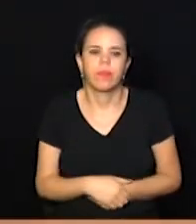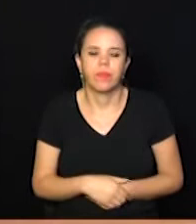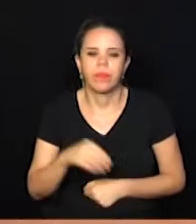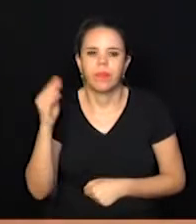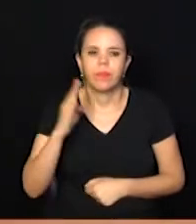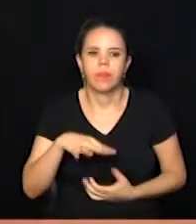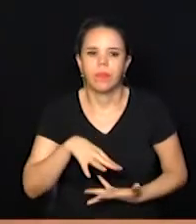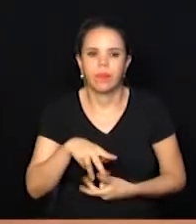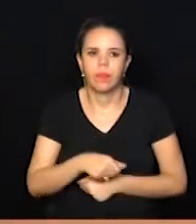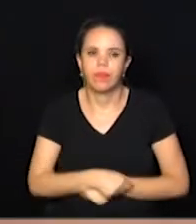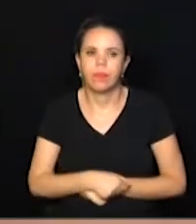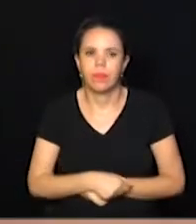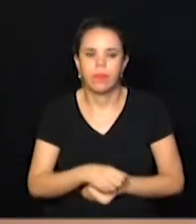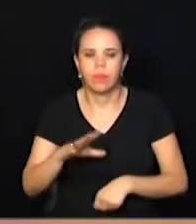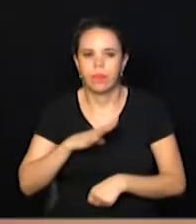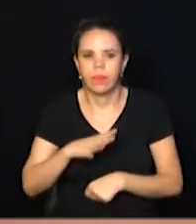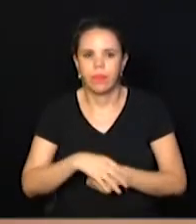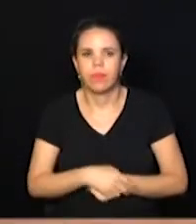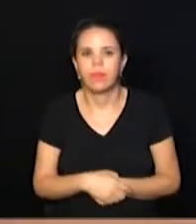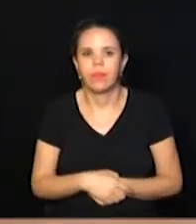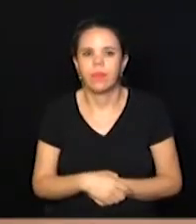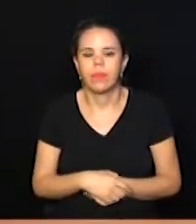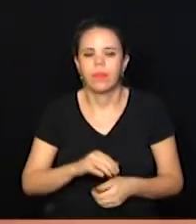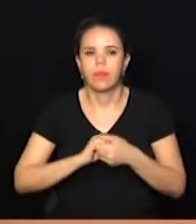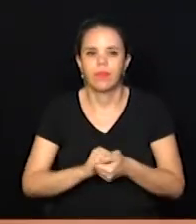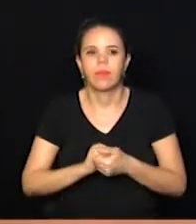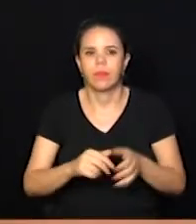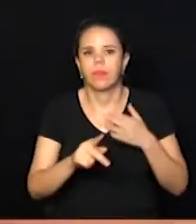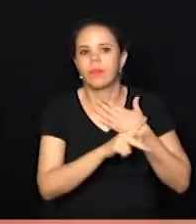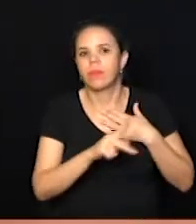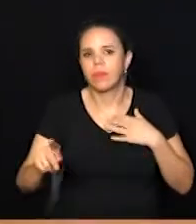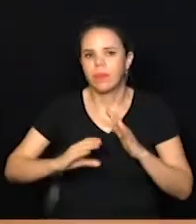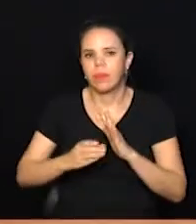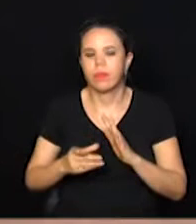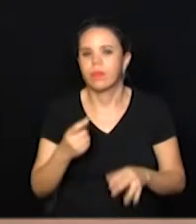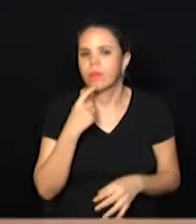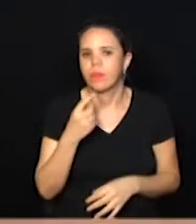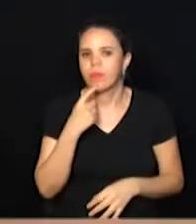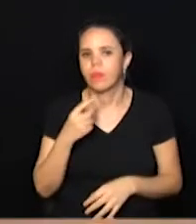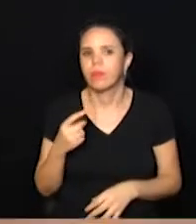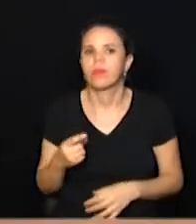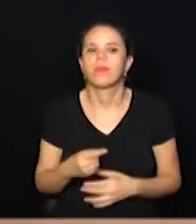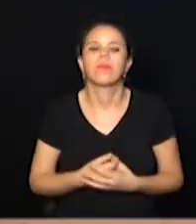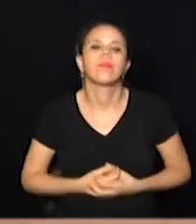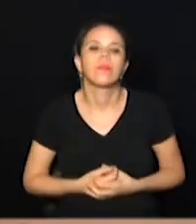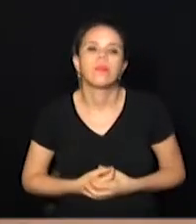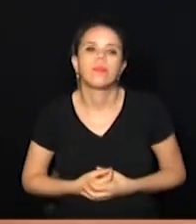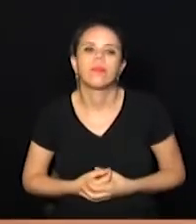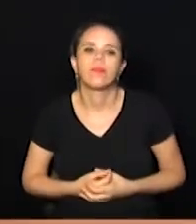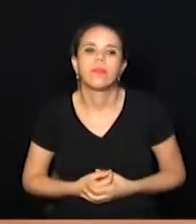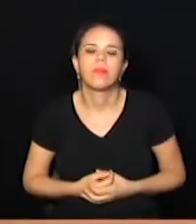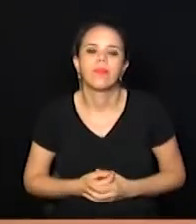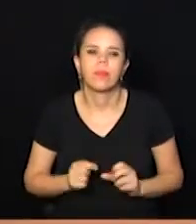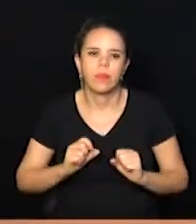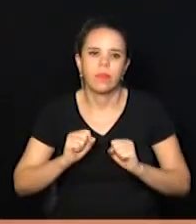Brasil, mas em nossa cidade. Cumprimentar o presidente do partido em Campinas, o Orfei, que também não mediu esforço